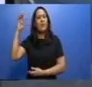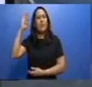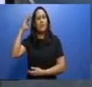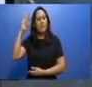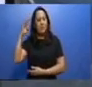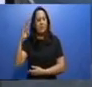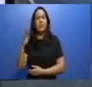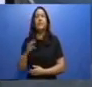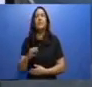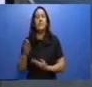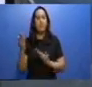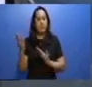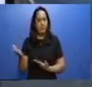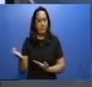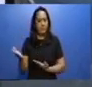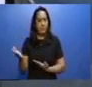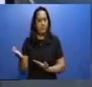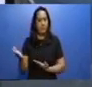seguinte situação.